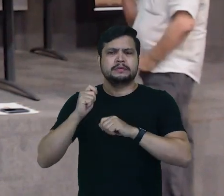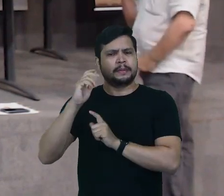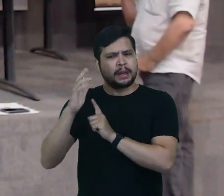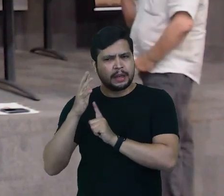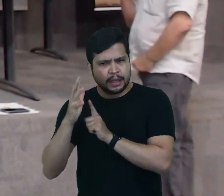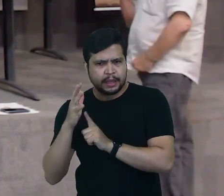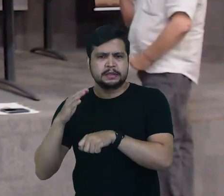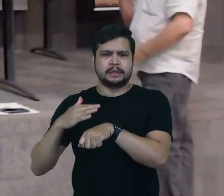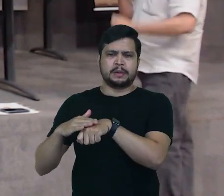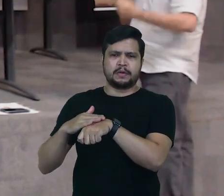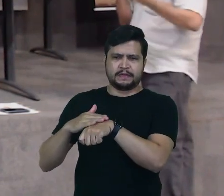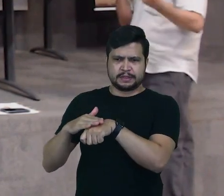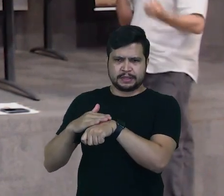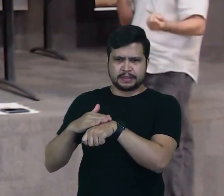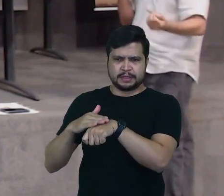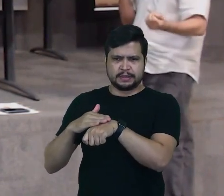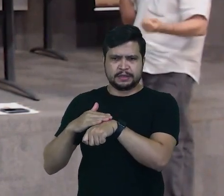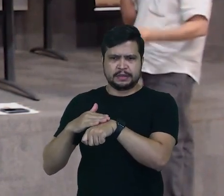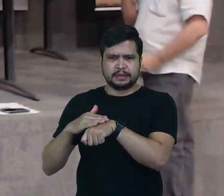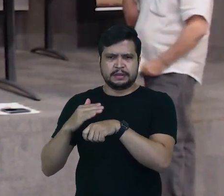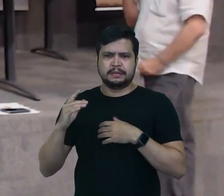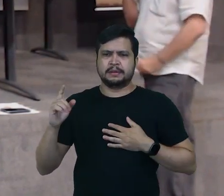repetir essa palestra, não só para